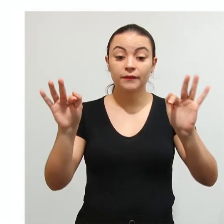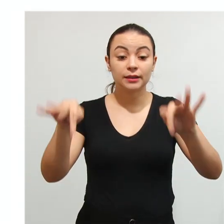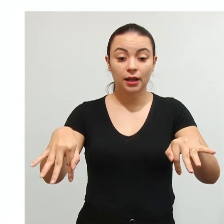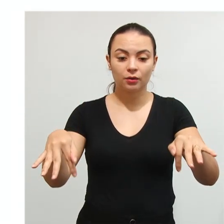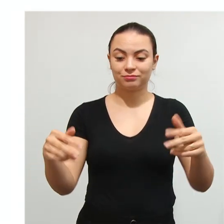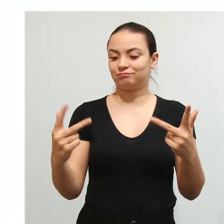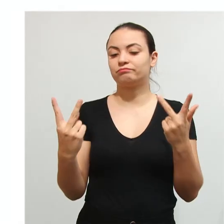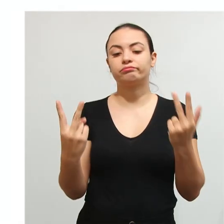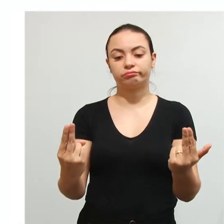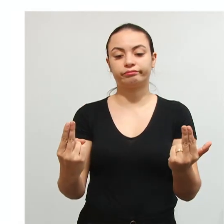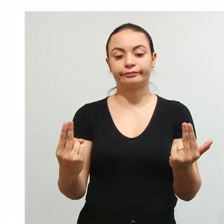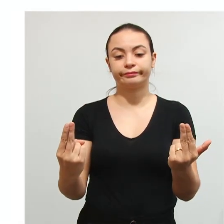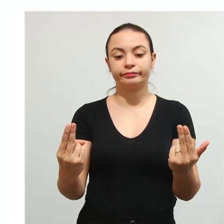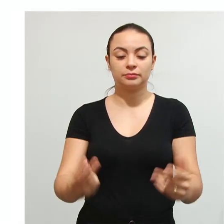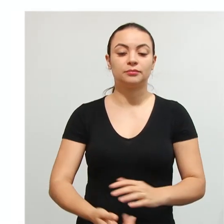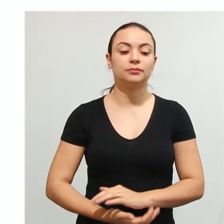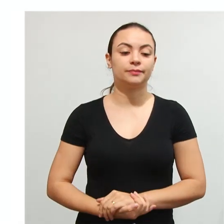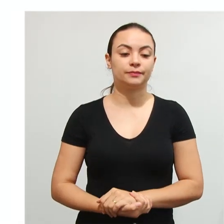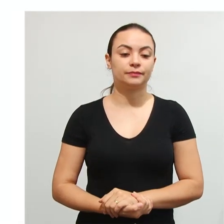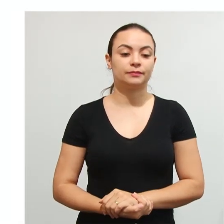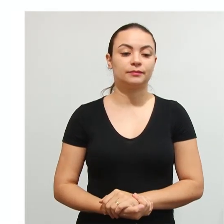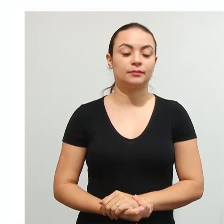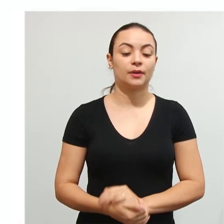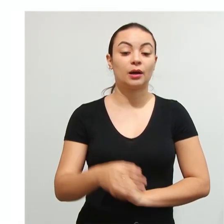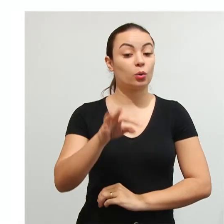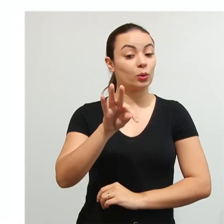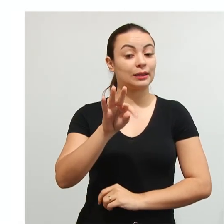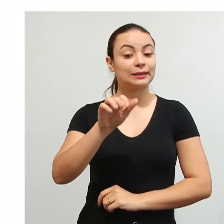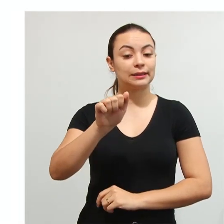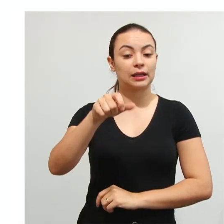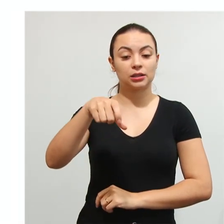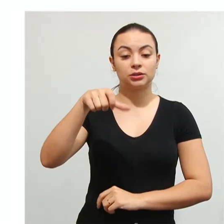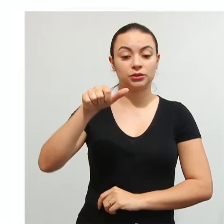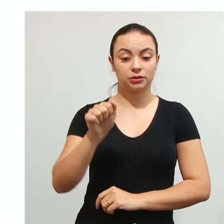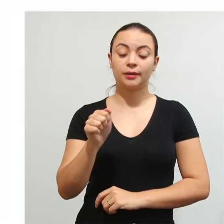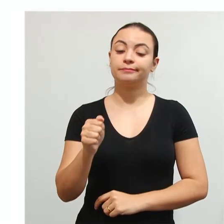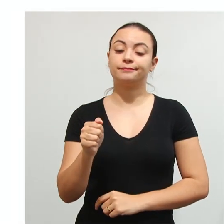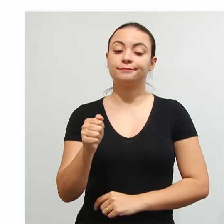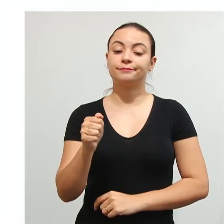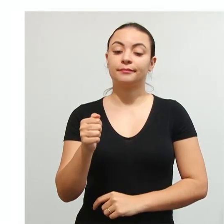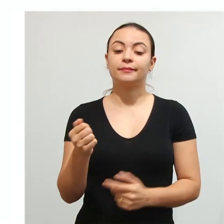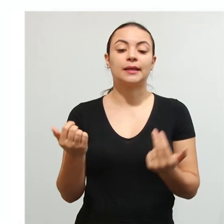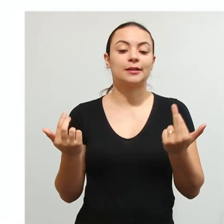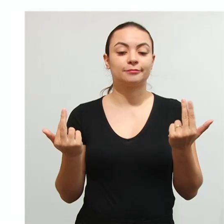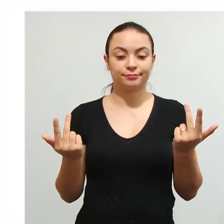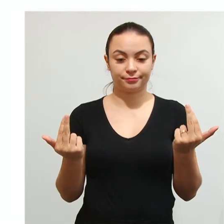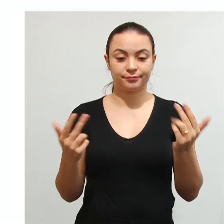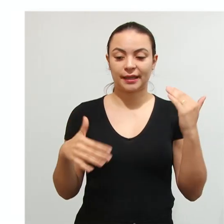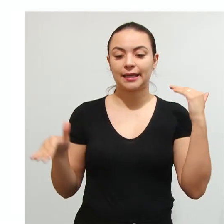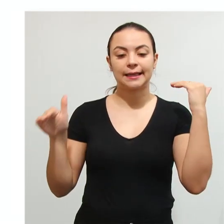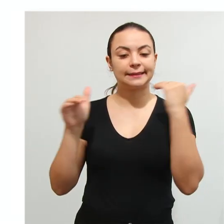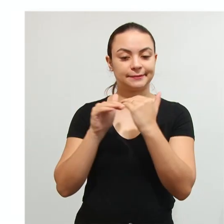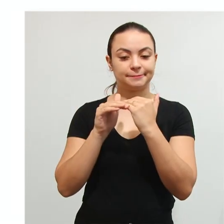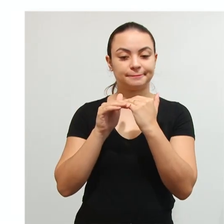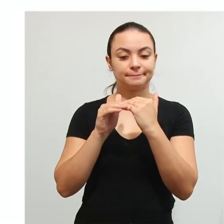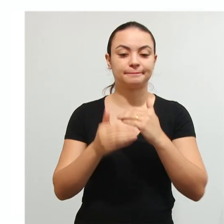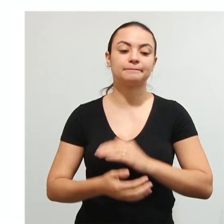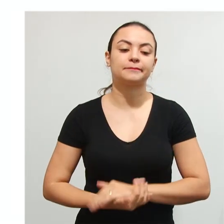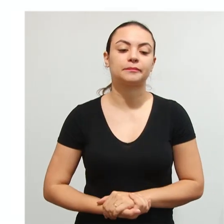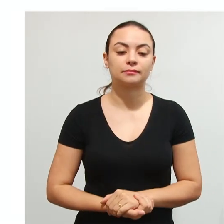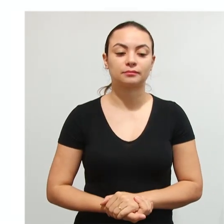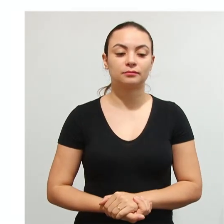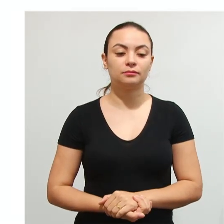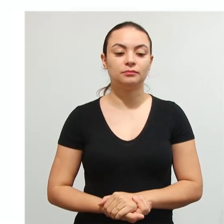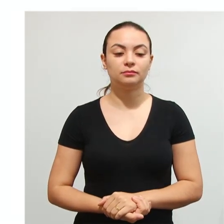anual dada uma taxa mensal eu vou usar essa expressão ou se eu tenho uma taxa anual